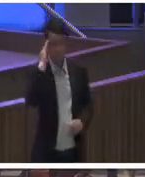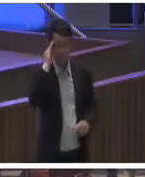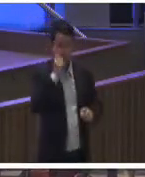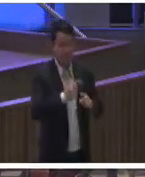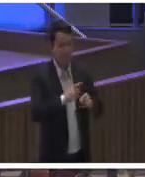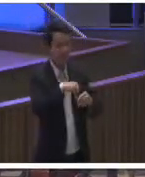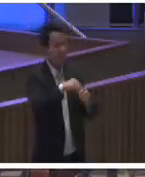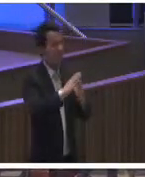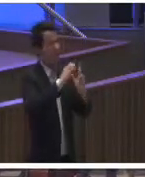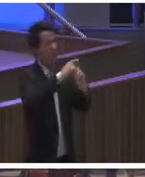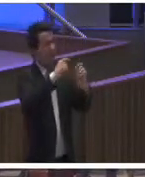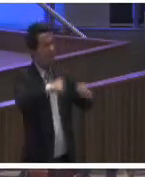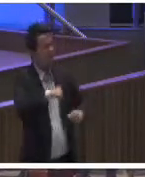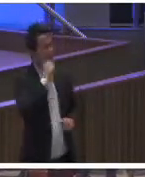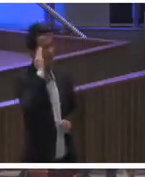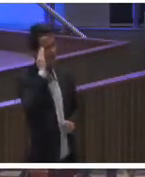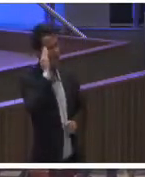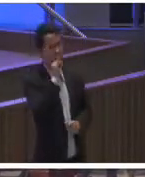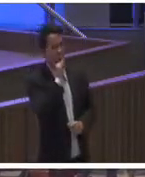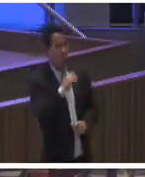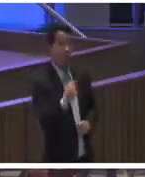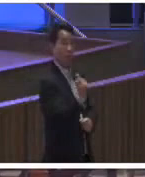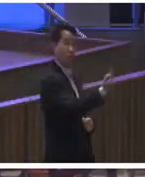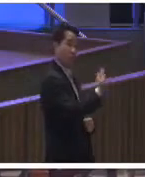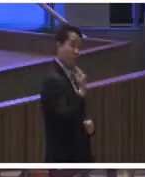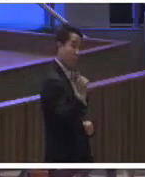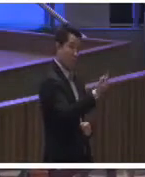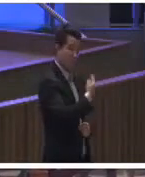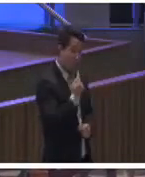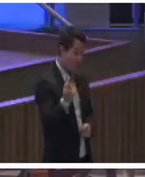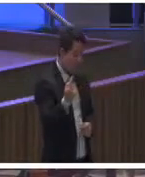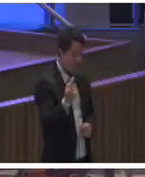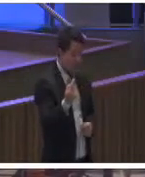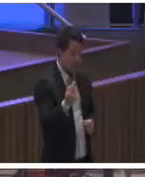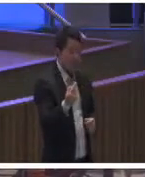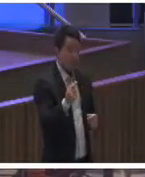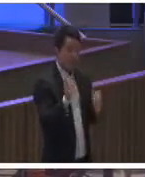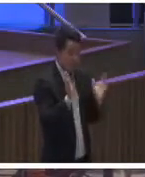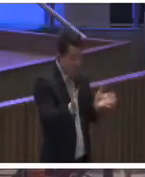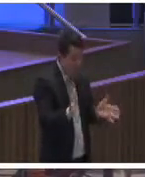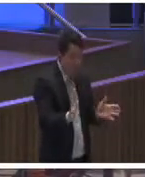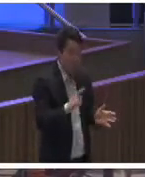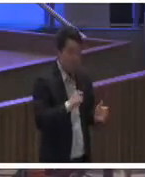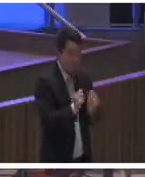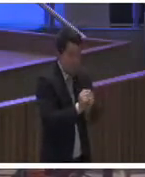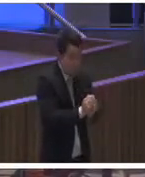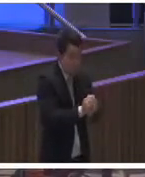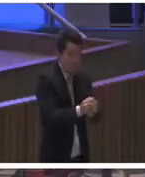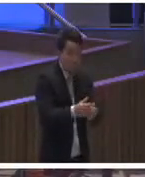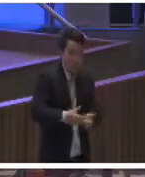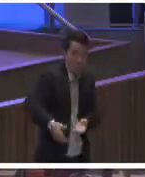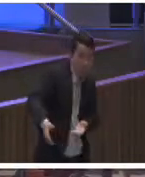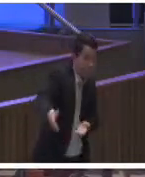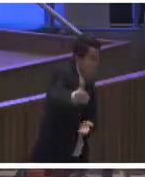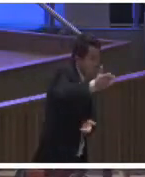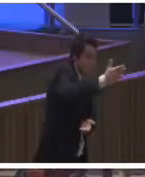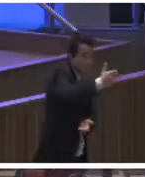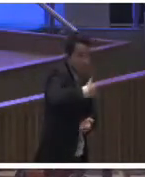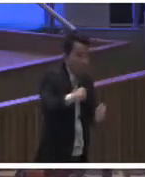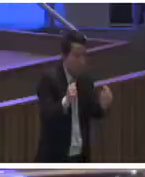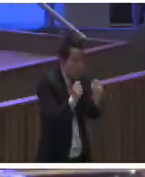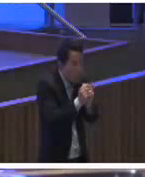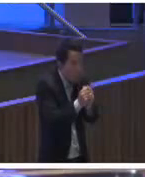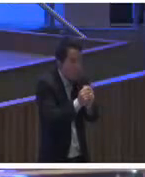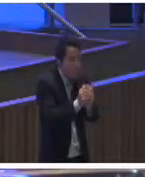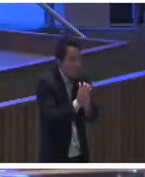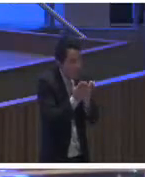A Bíblia diz que quando a gente está debaixo da comunhão do povo de Deus, A gente tem uma cobertura